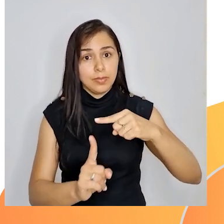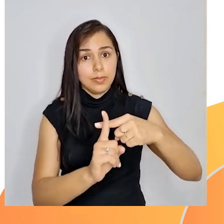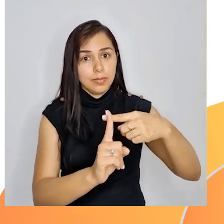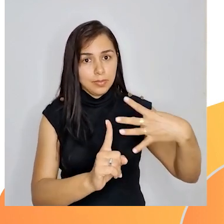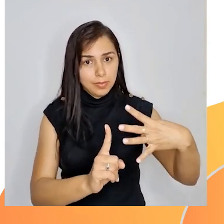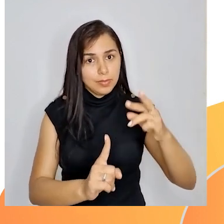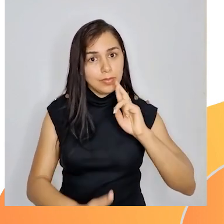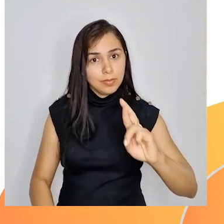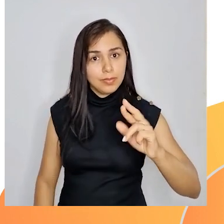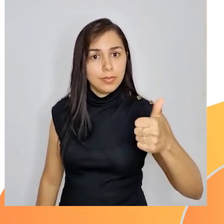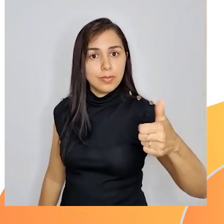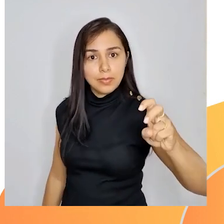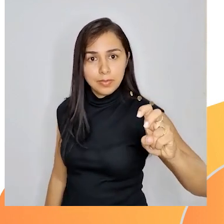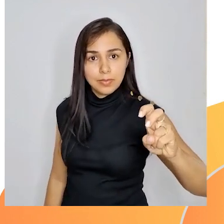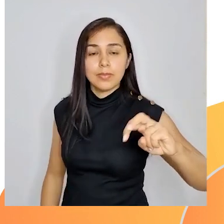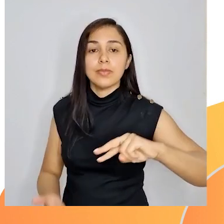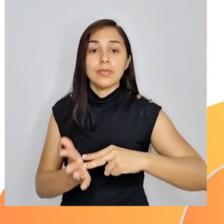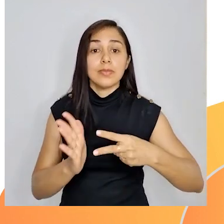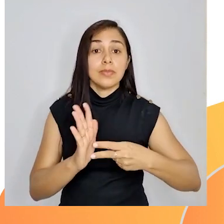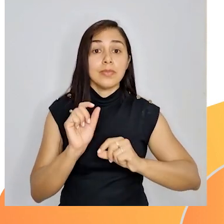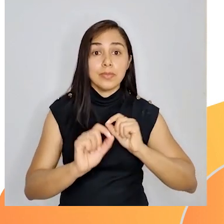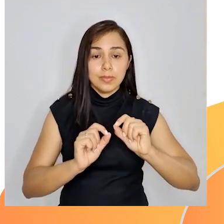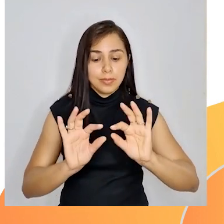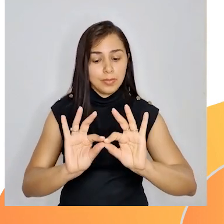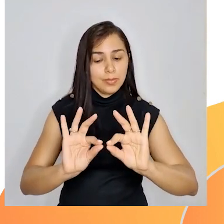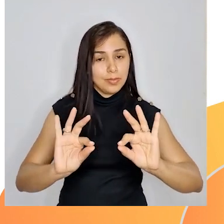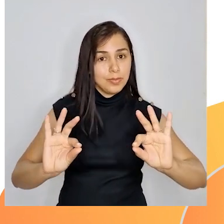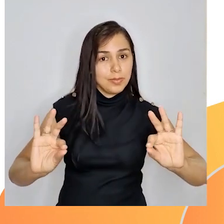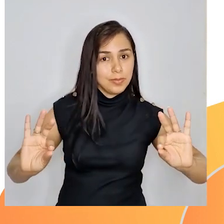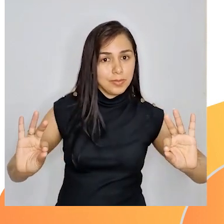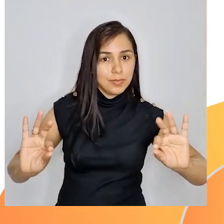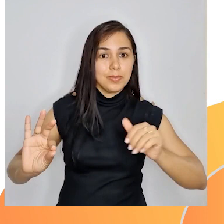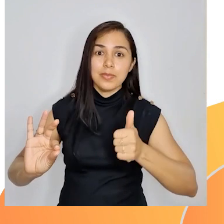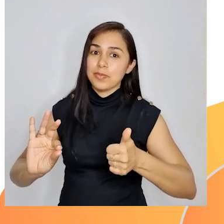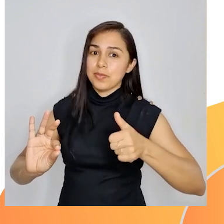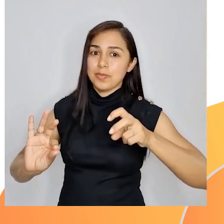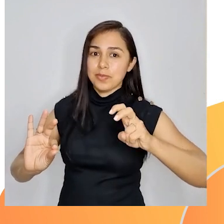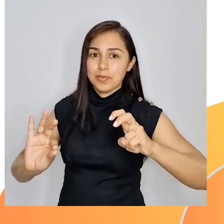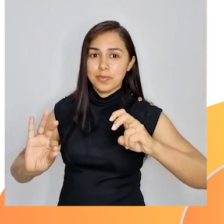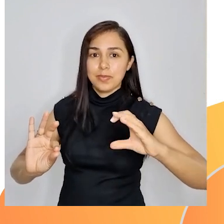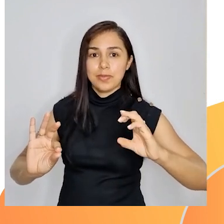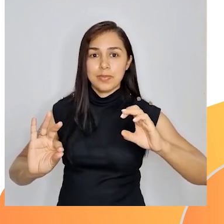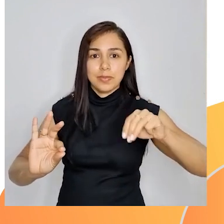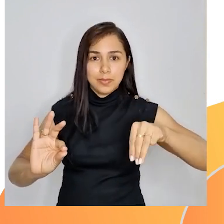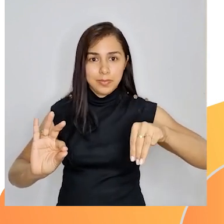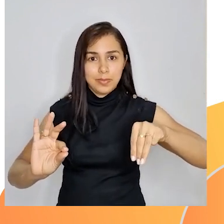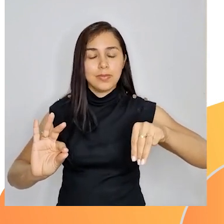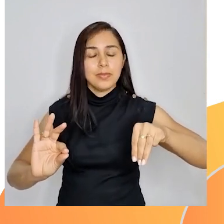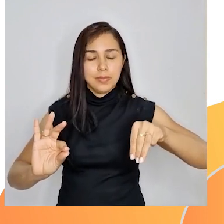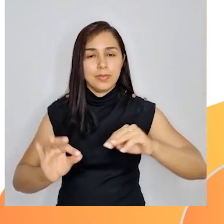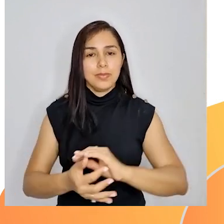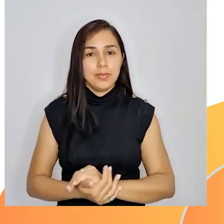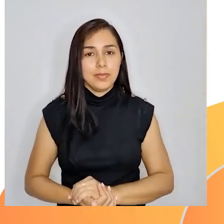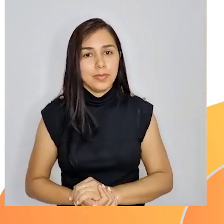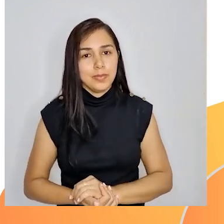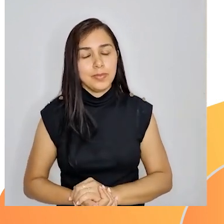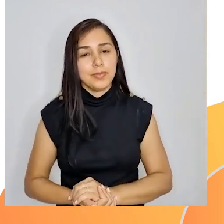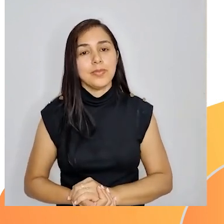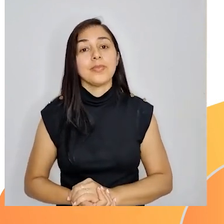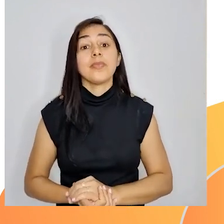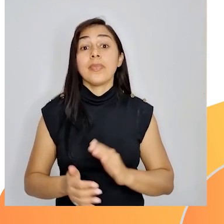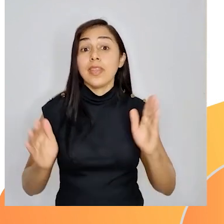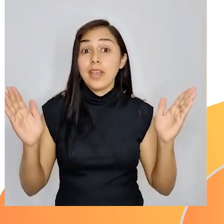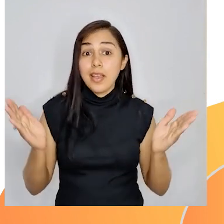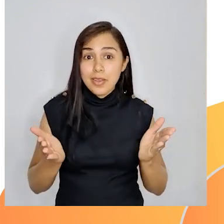que esse lado aqui que eu coloquei em azul ele tem 15 cm beleza